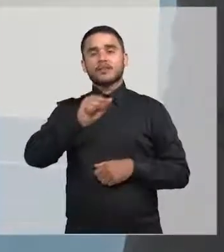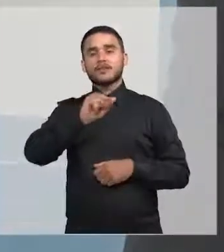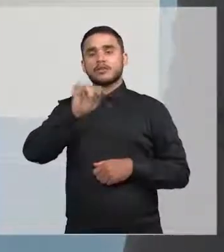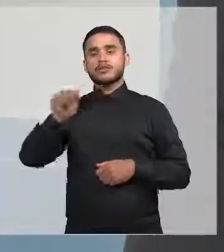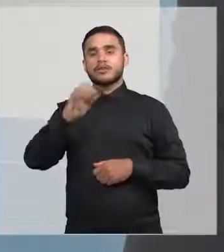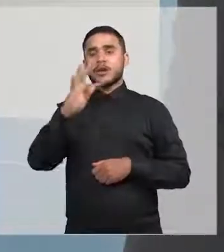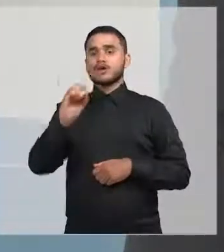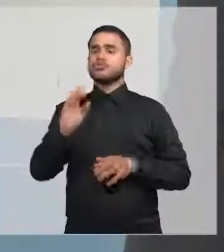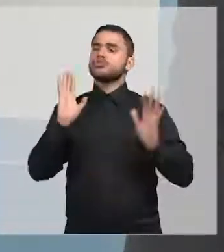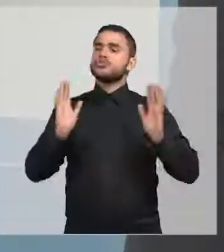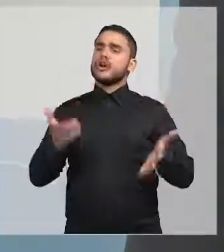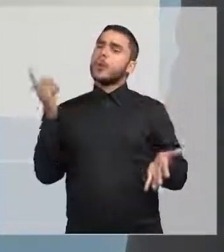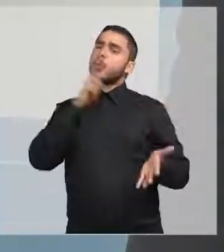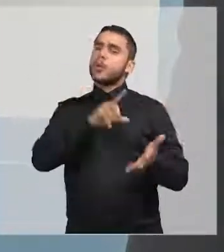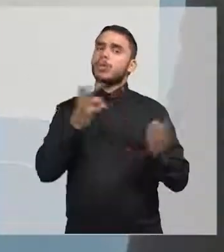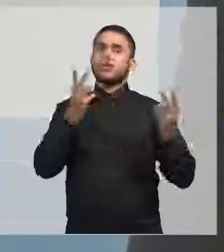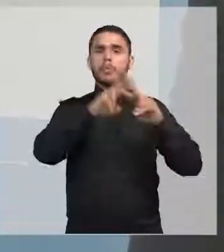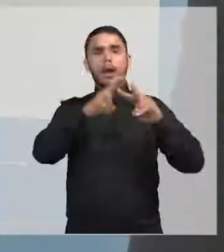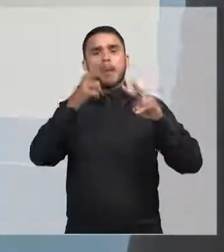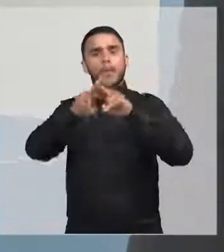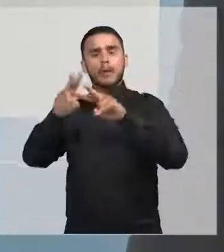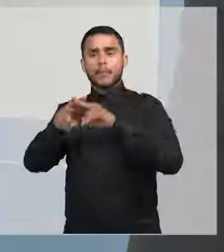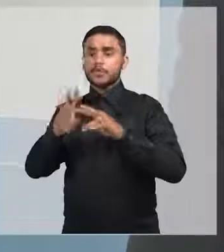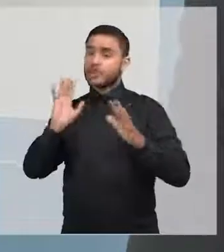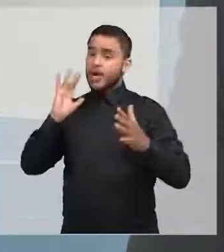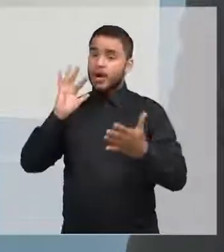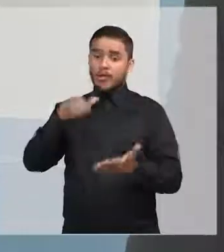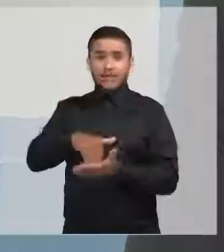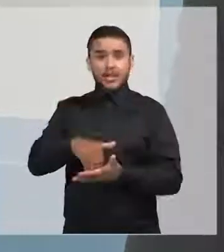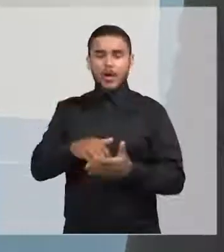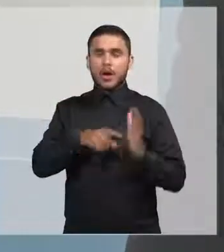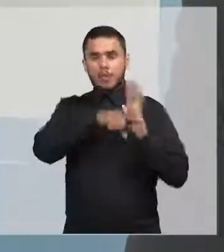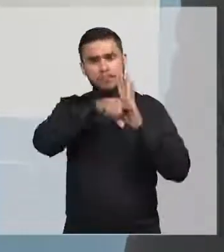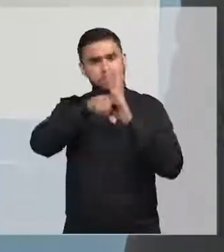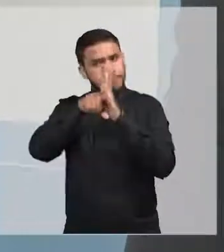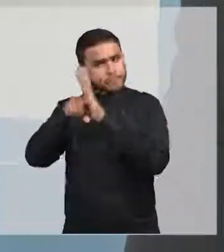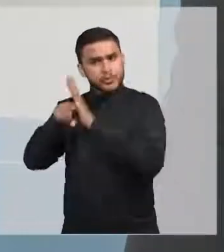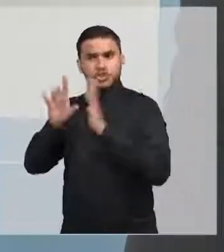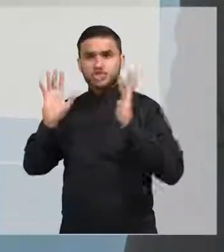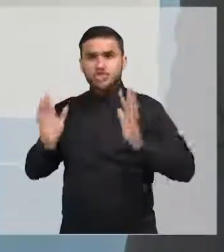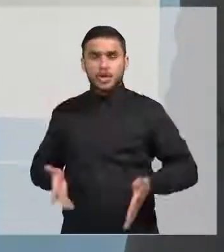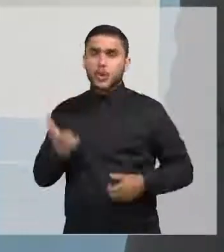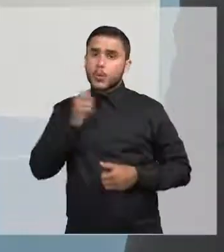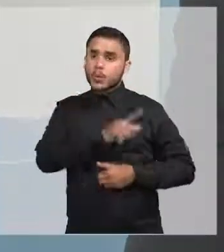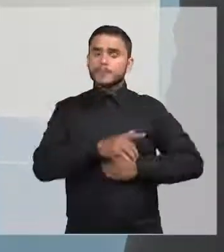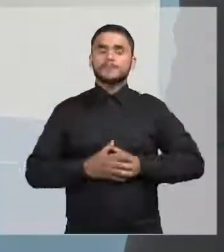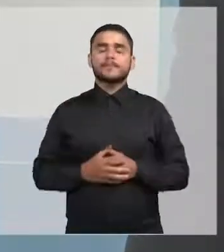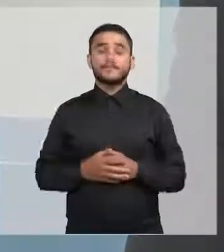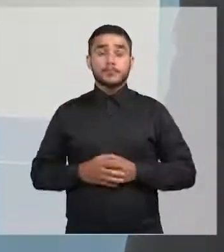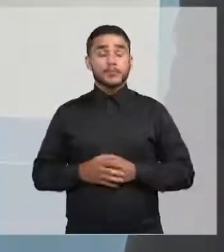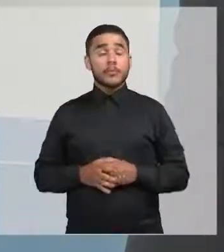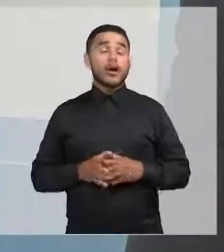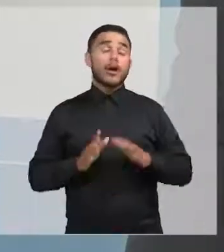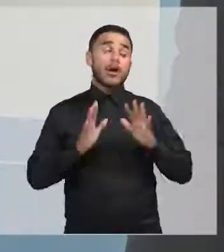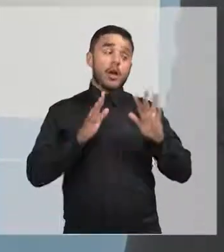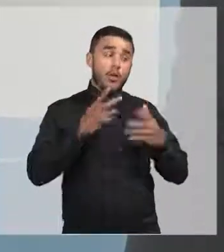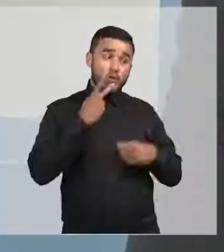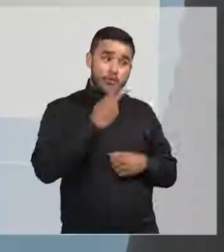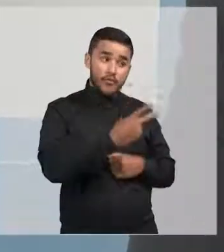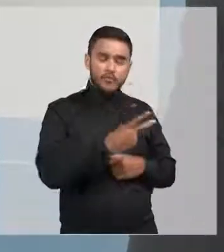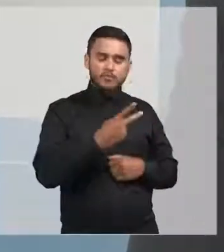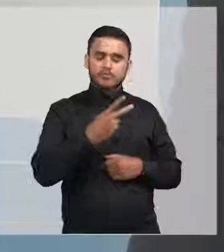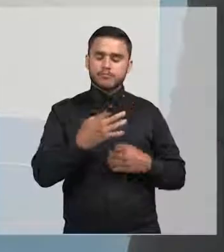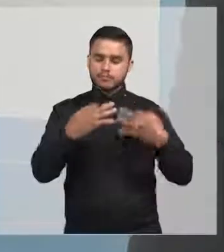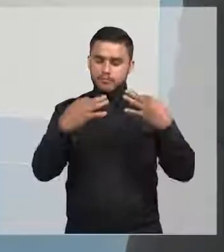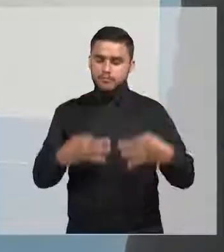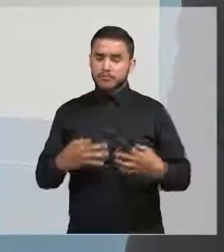no âmbito do juiz Sérgio Moro. Polícia Rodoviária Federal, Polícia Federal, enfim. O juiz Sérgio Moro vai ter condição de combater a corrupção, o crime organizado no país. Isso